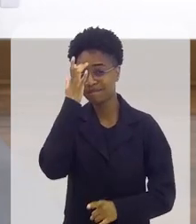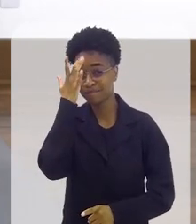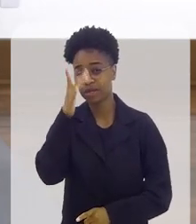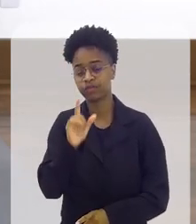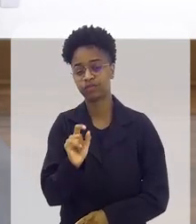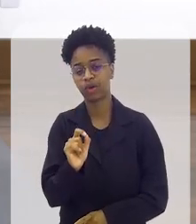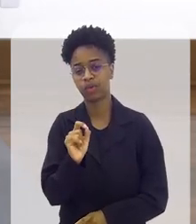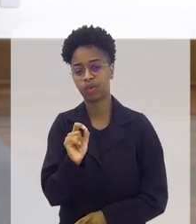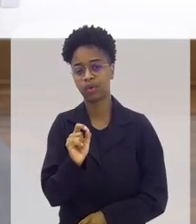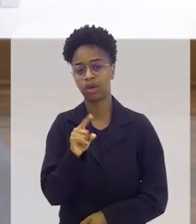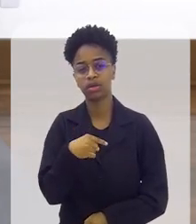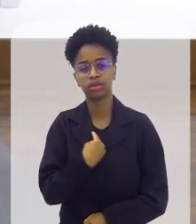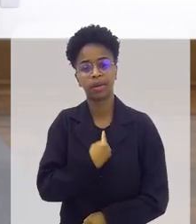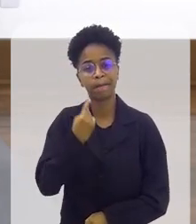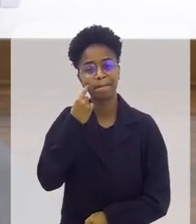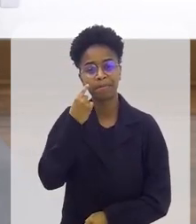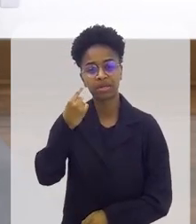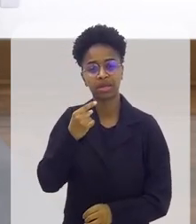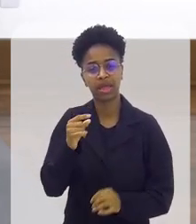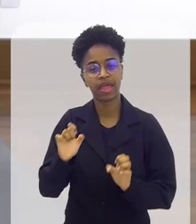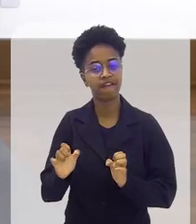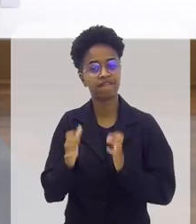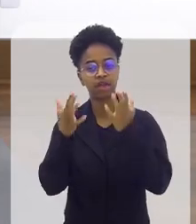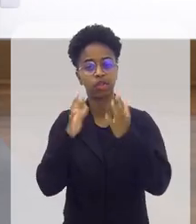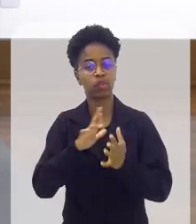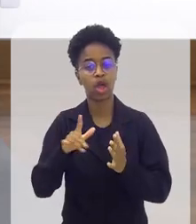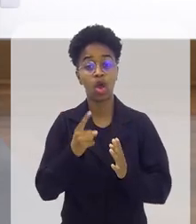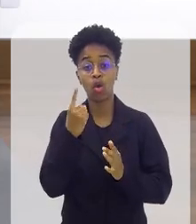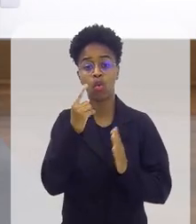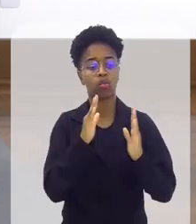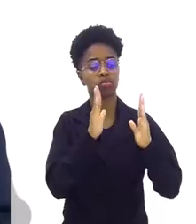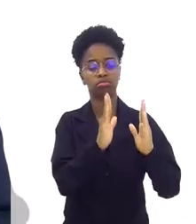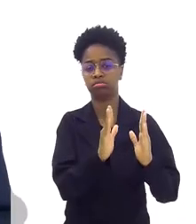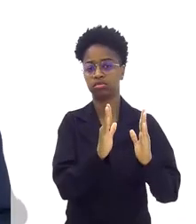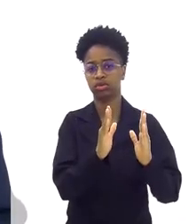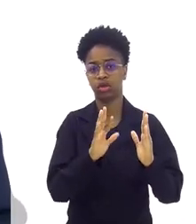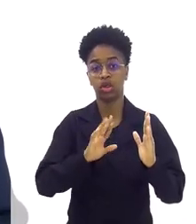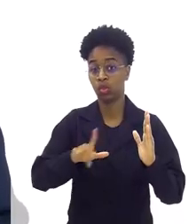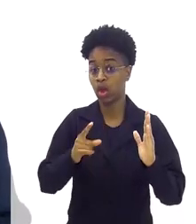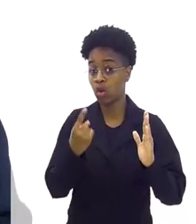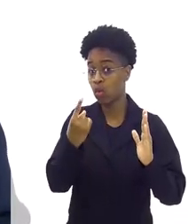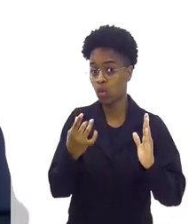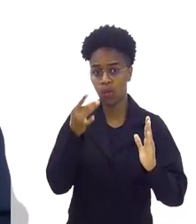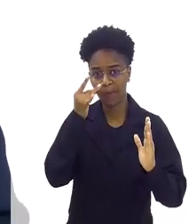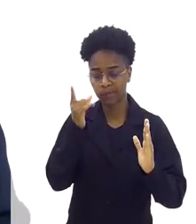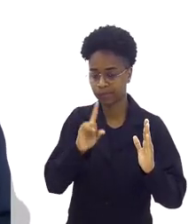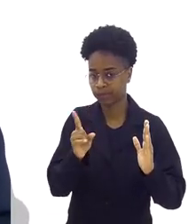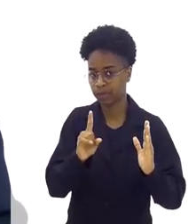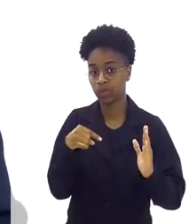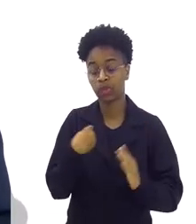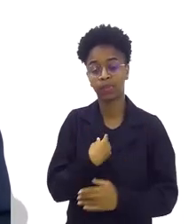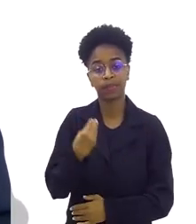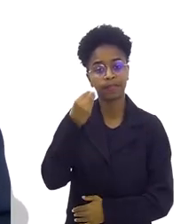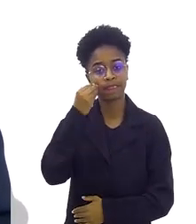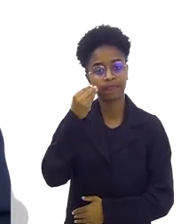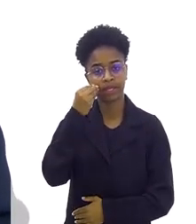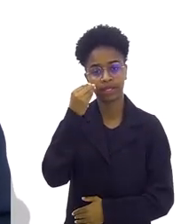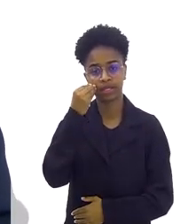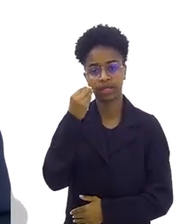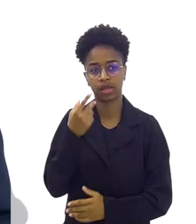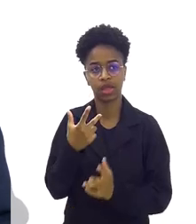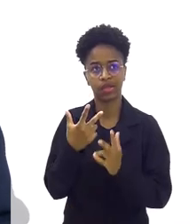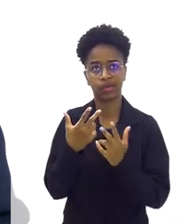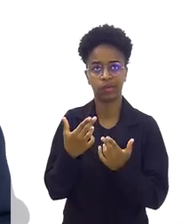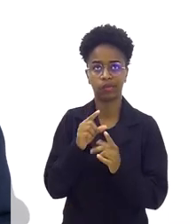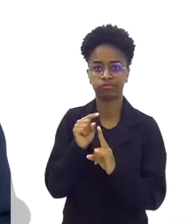mais fácil também, a gente pensa o evento não em uma etapa, não é um evento presencial. O que a gente pretende é fazer,